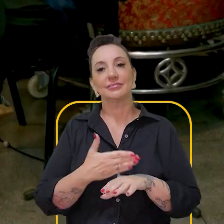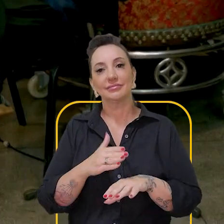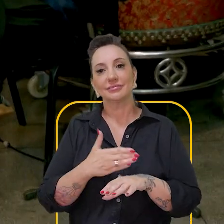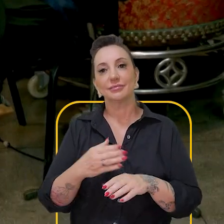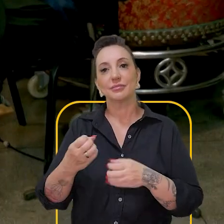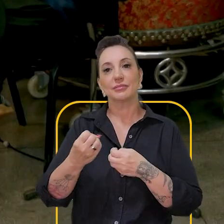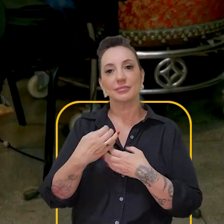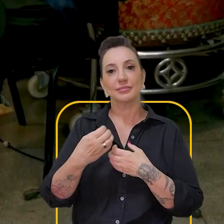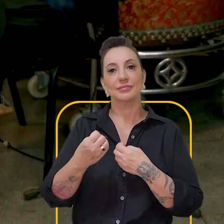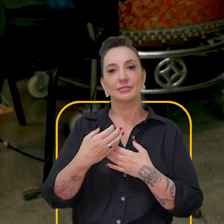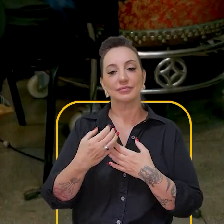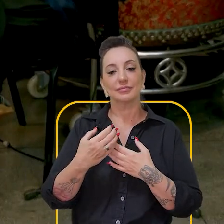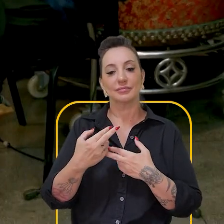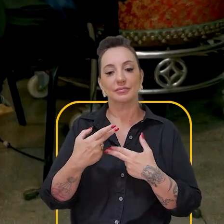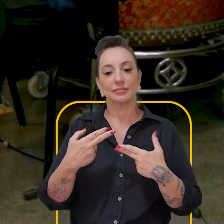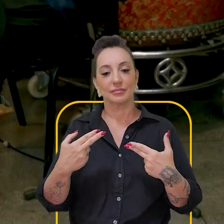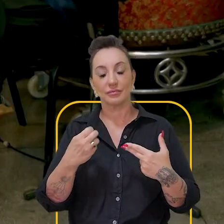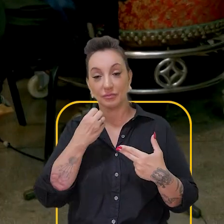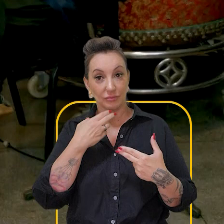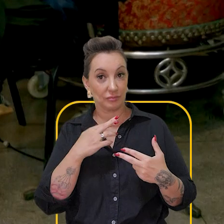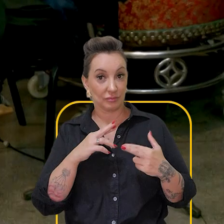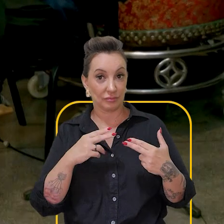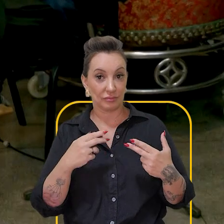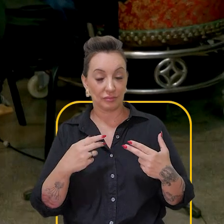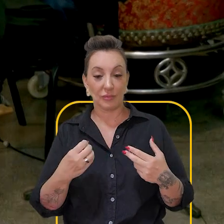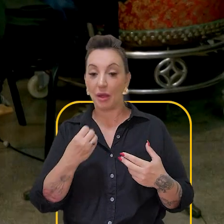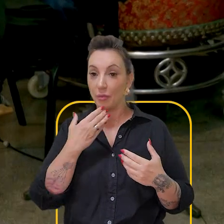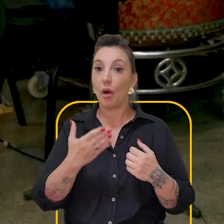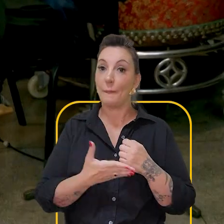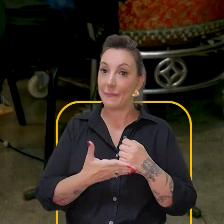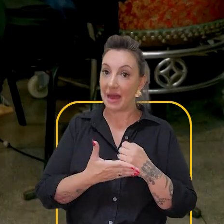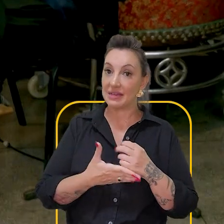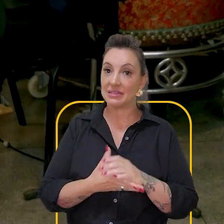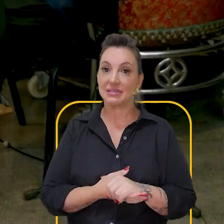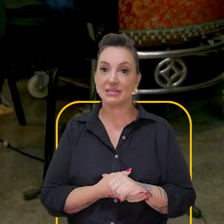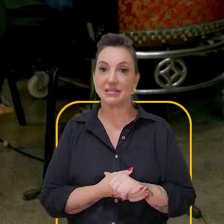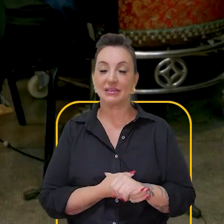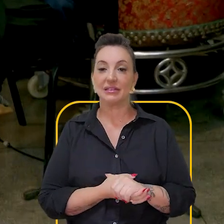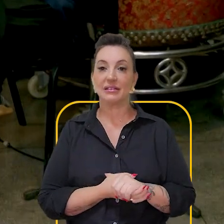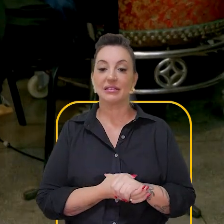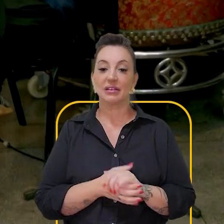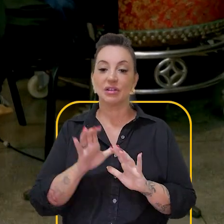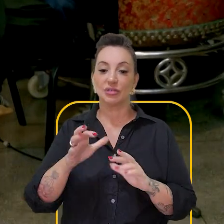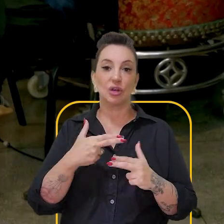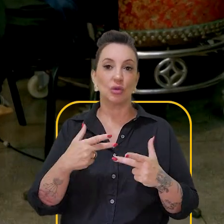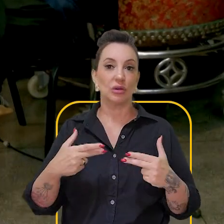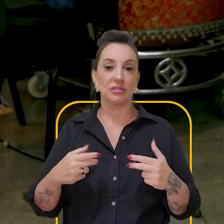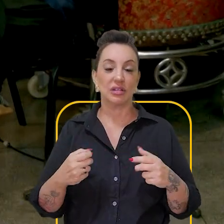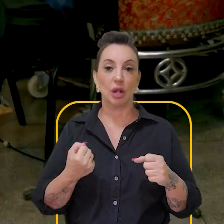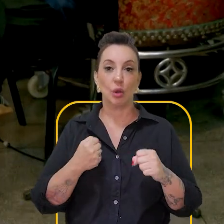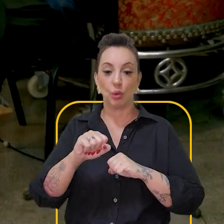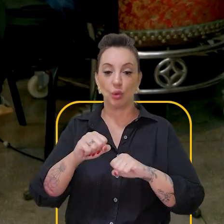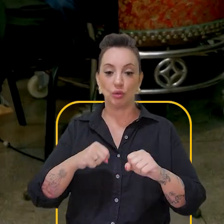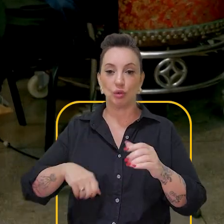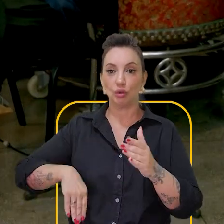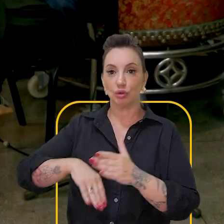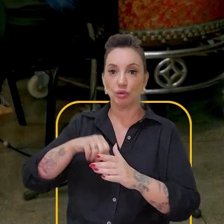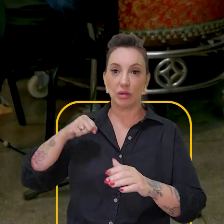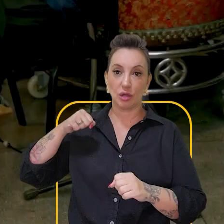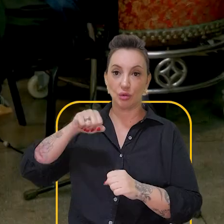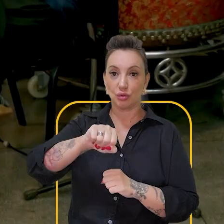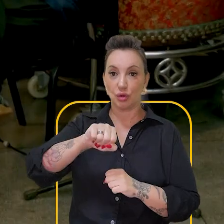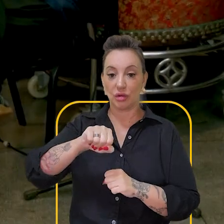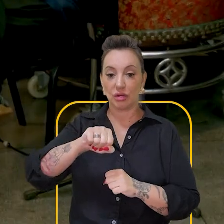só coisa de luta era chutar socar treinava luta você faz luta fazíamos luta né fazia lá